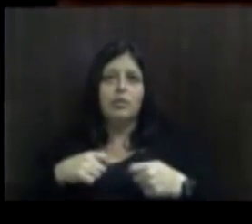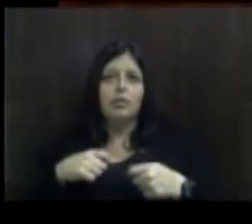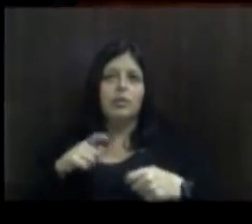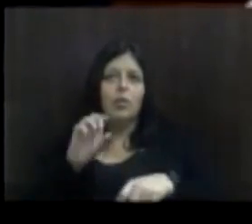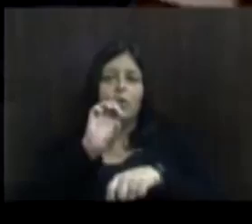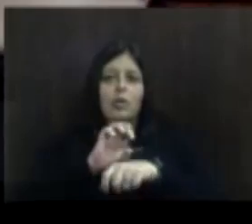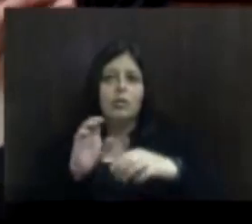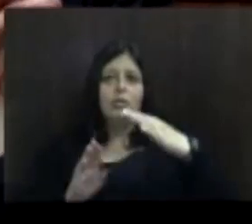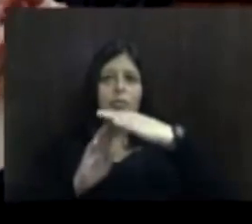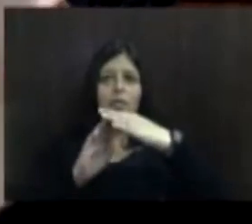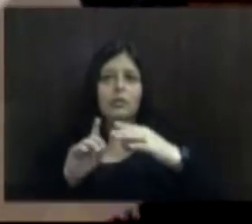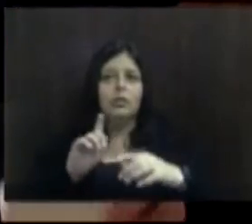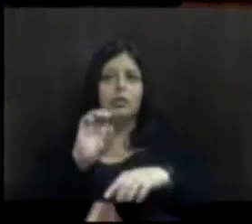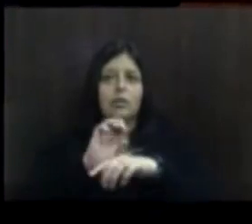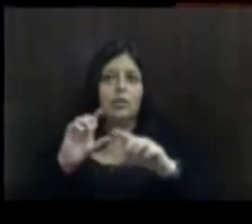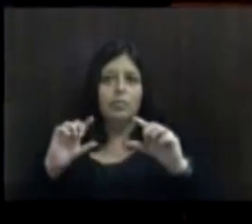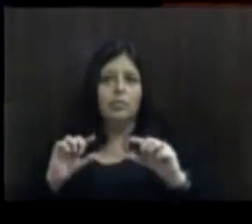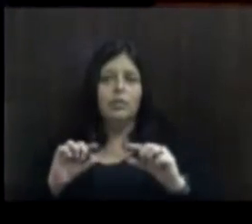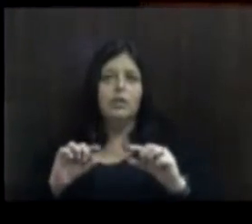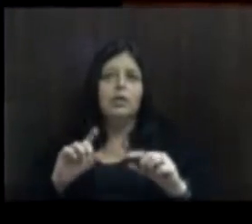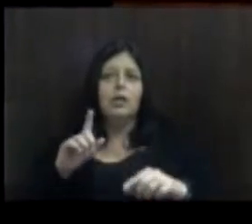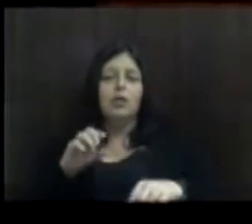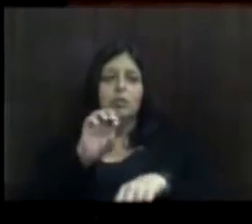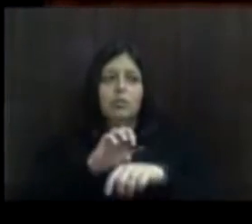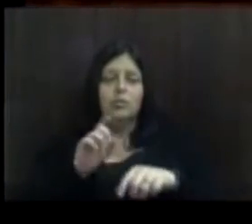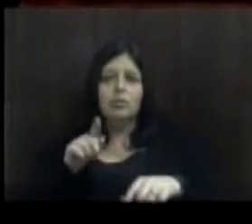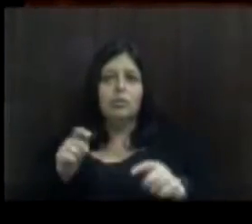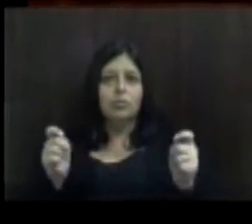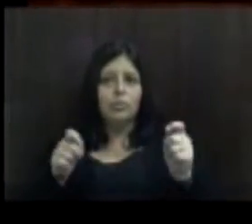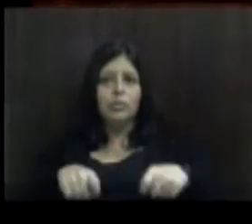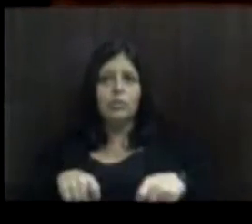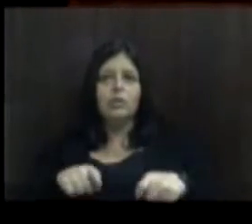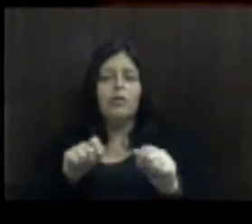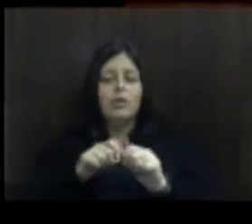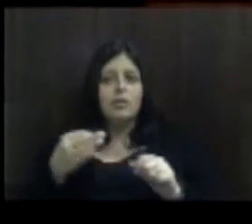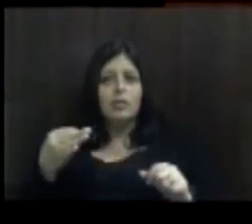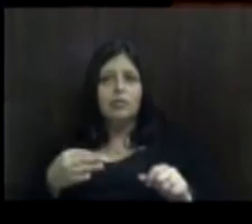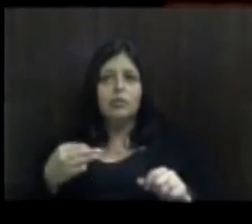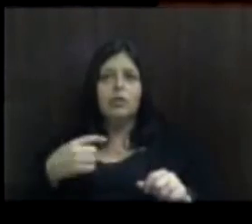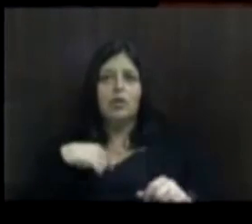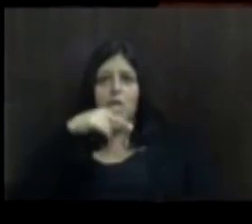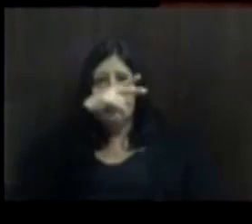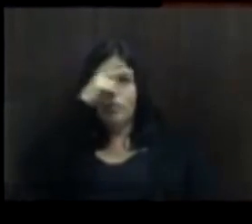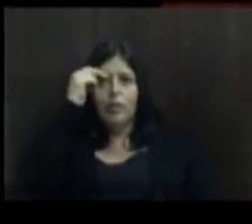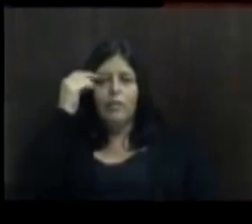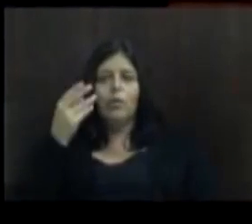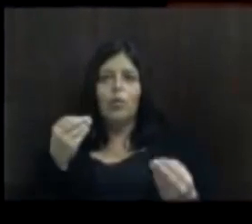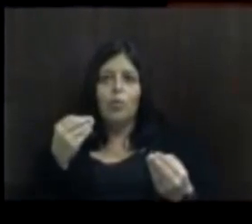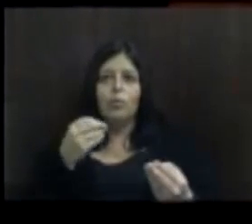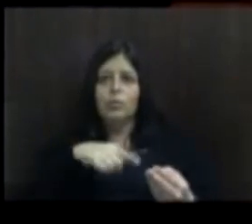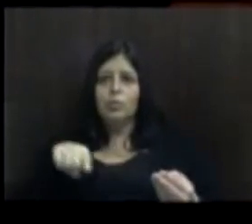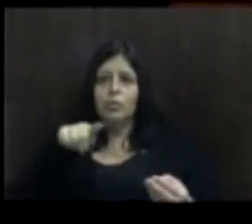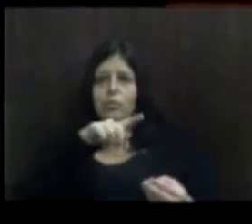estado máximo também nem o estado mínimo mas um estado que seja possível de fazer sim com eficiência eu fui Prefeito como tantos que estão